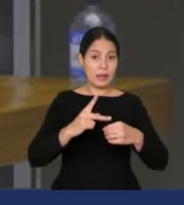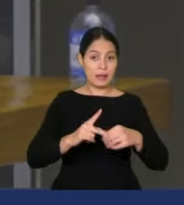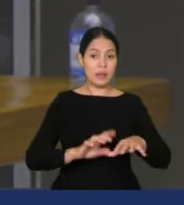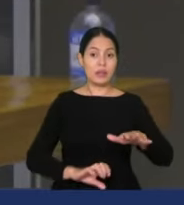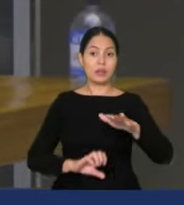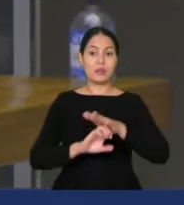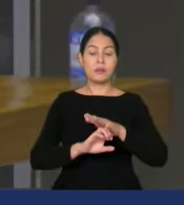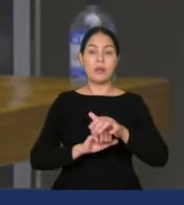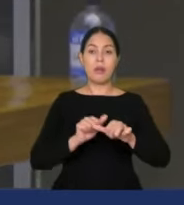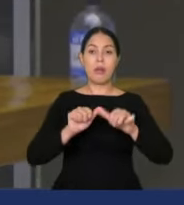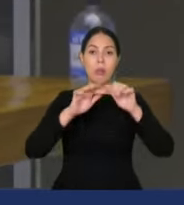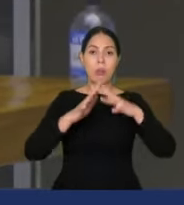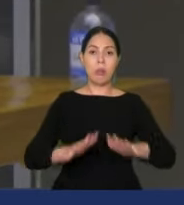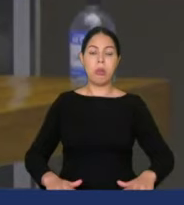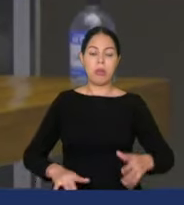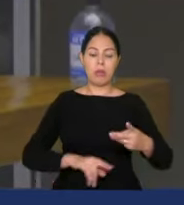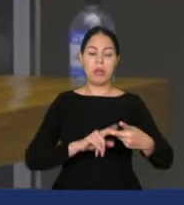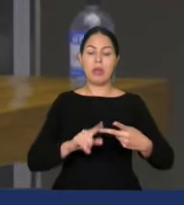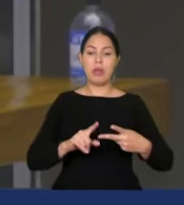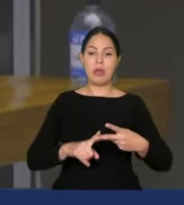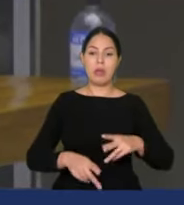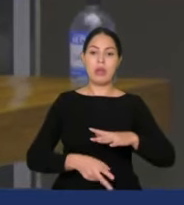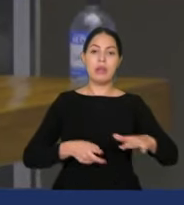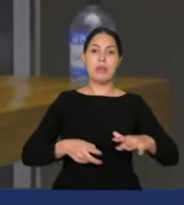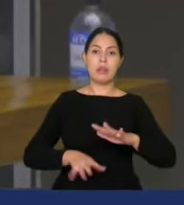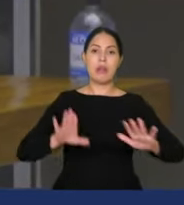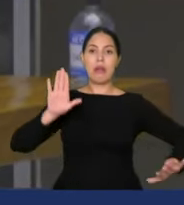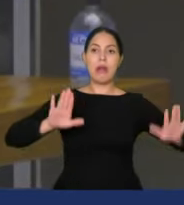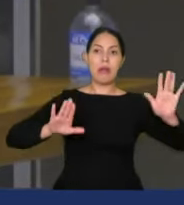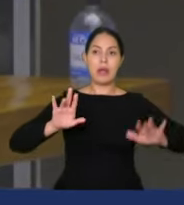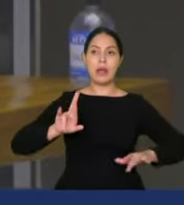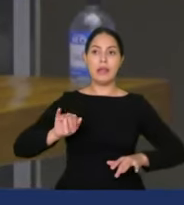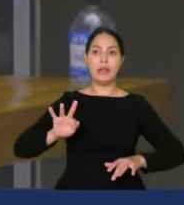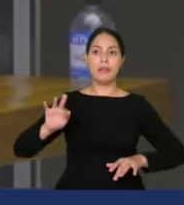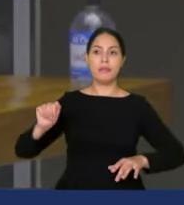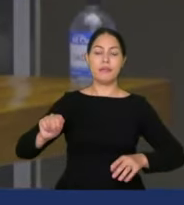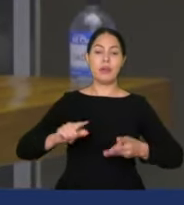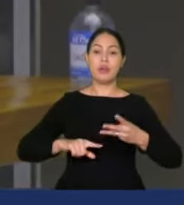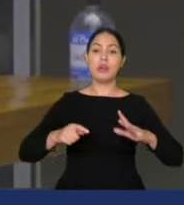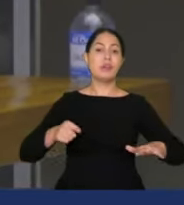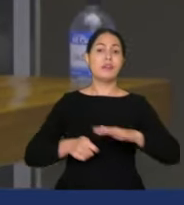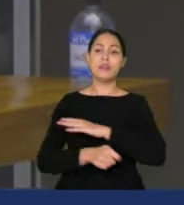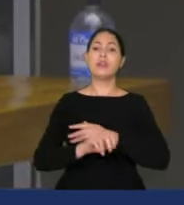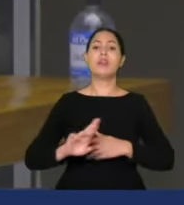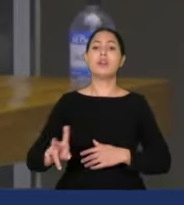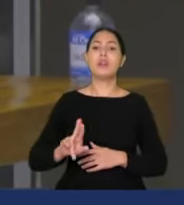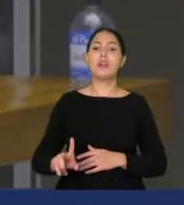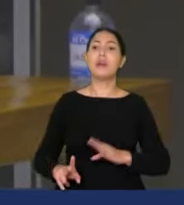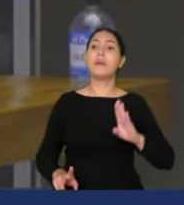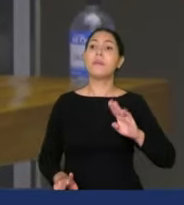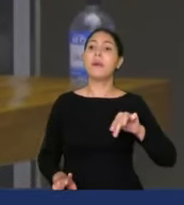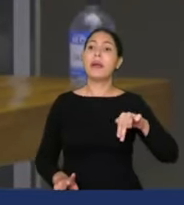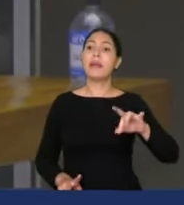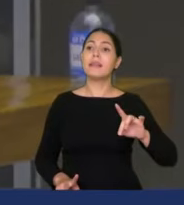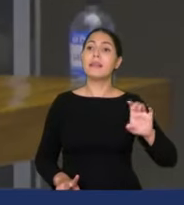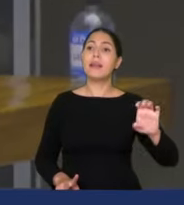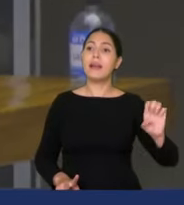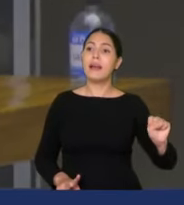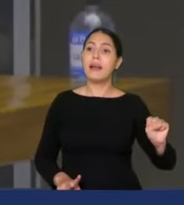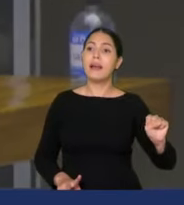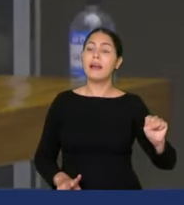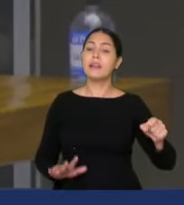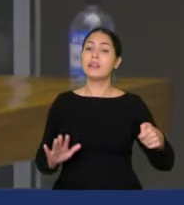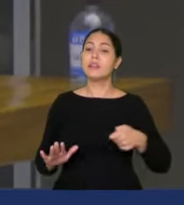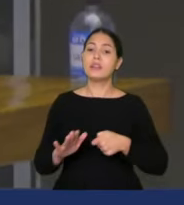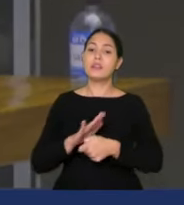as refinarias estão sendo rifadas, não tem investimento. E o BNDES, em vez de financiar o nosso